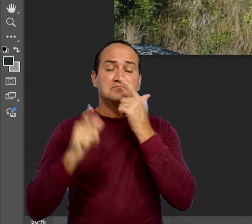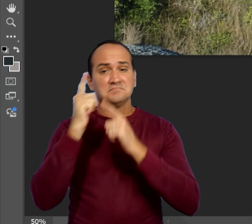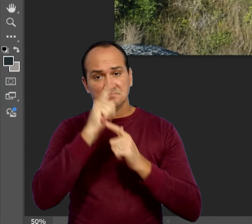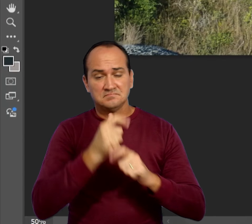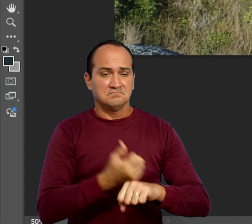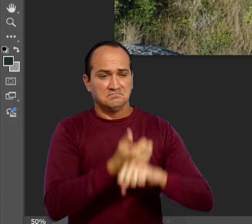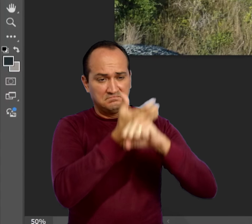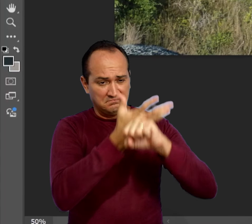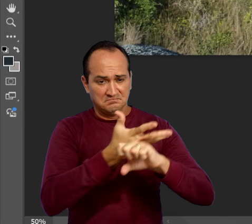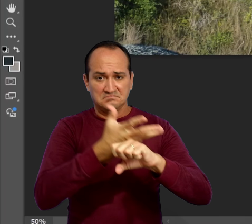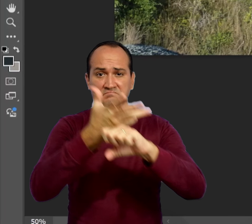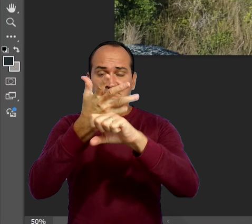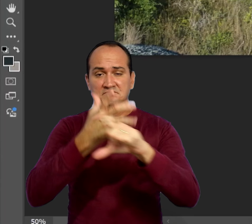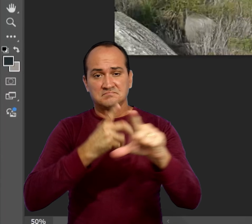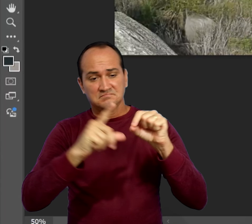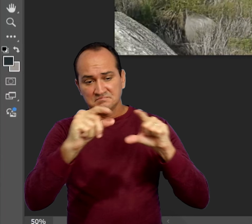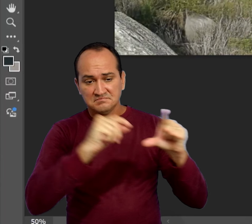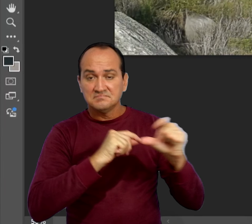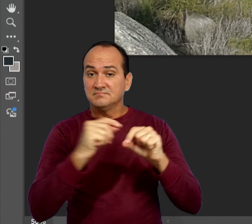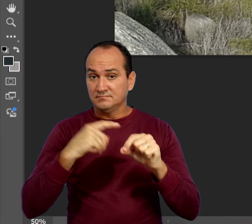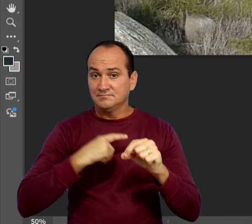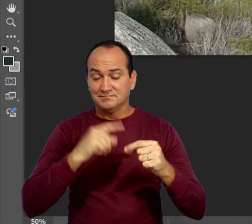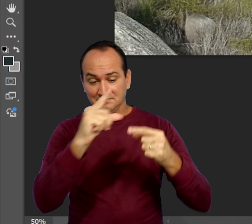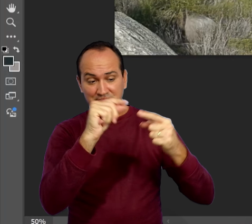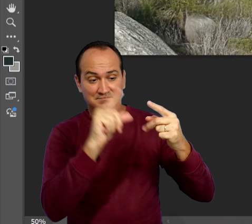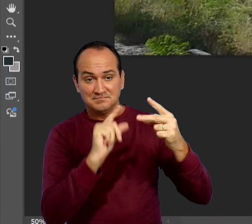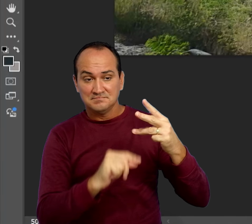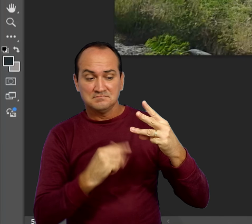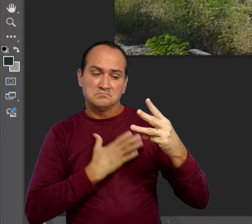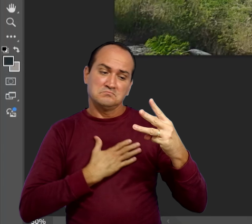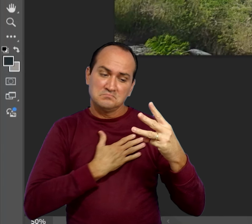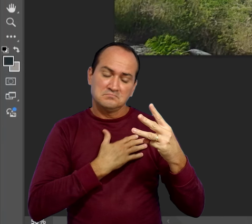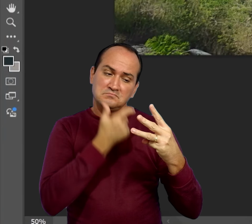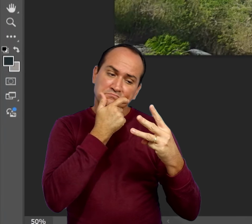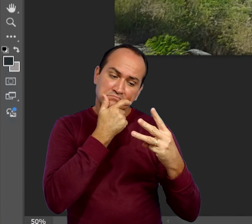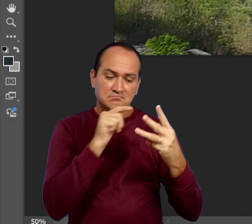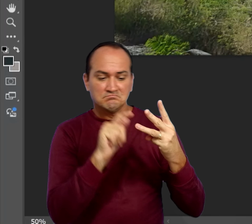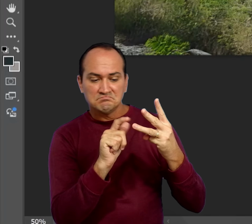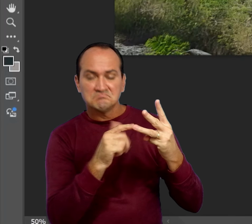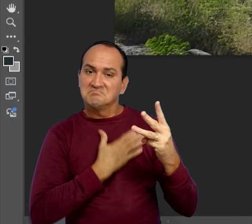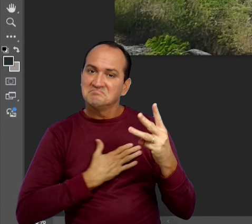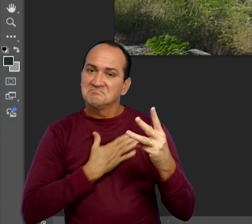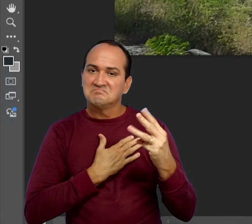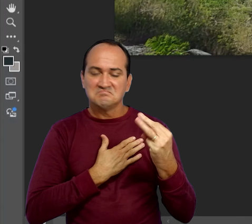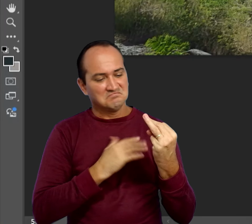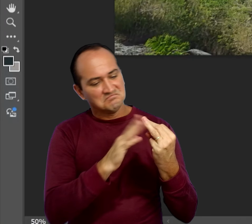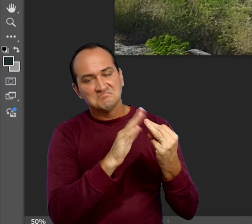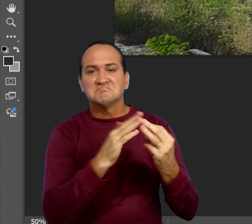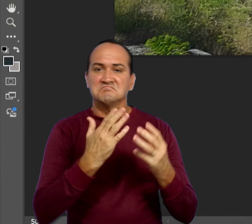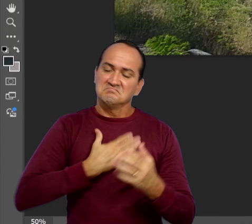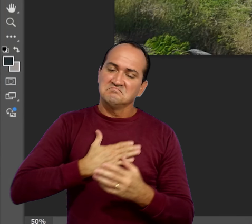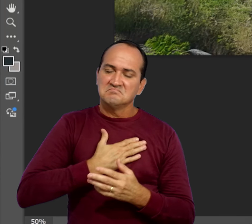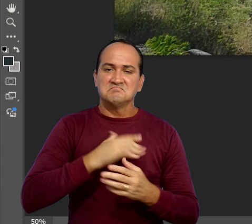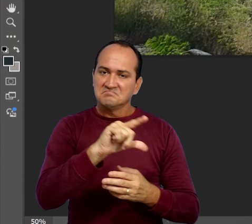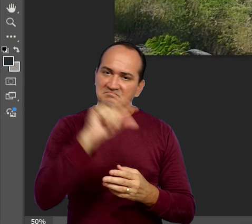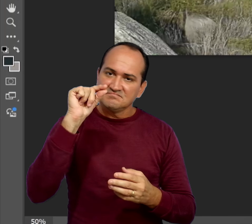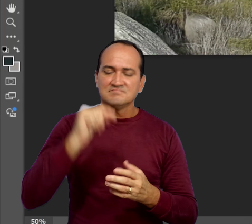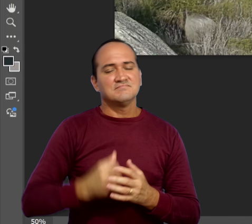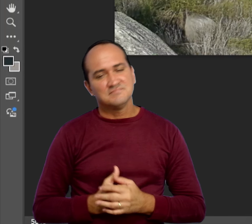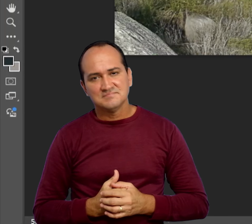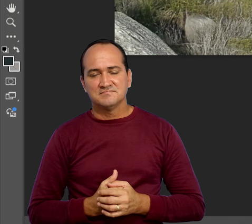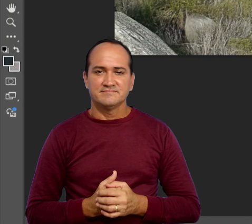Pronto, então ele conseguiu gerar um pouco de vegetação. Tem aqui 3 opções, como sempre. Acho que gostei mais dessa última, então vou deixar aqui